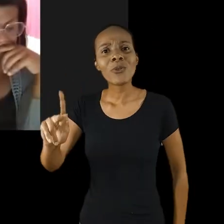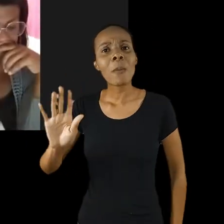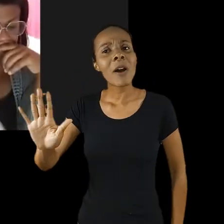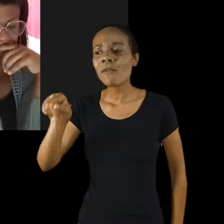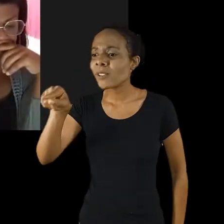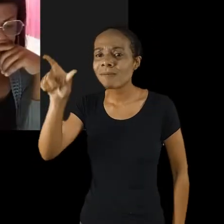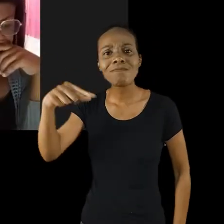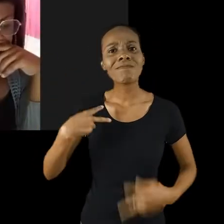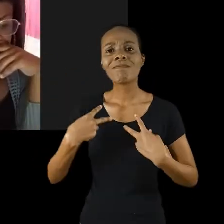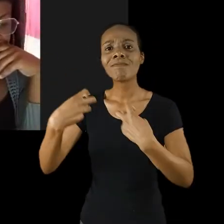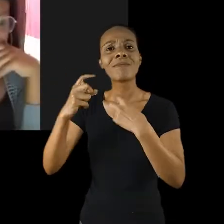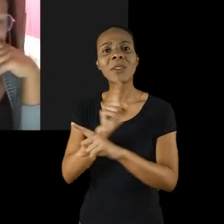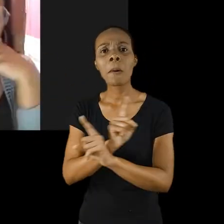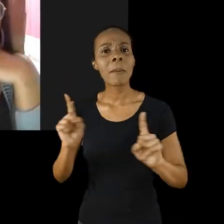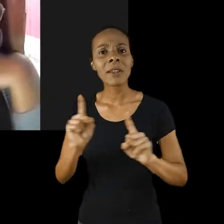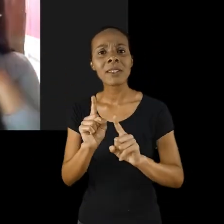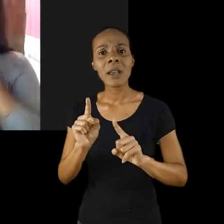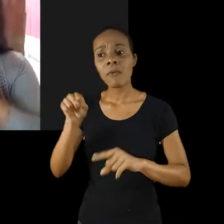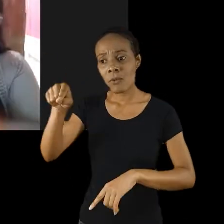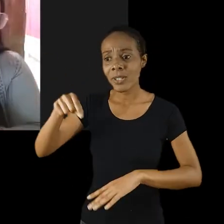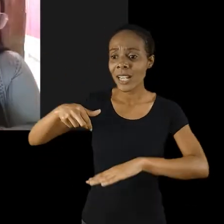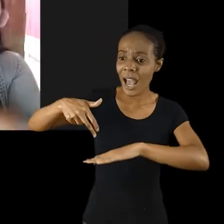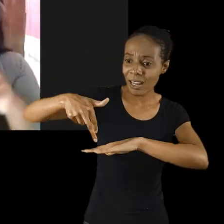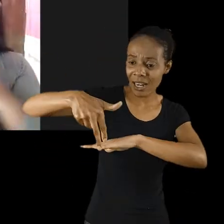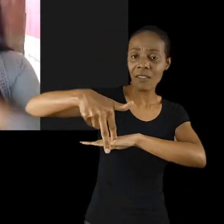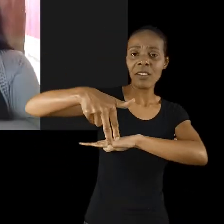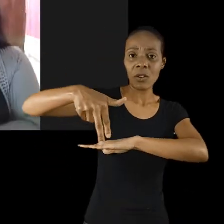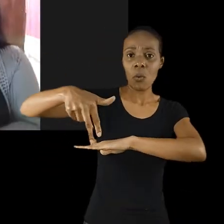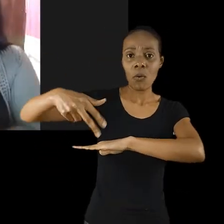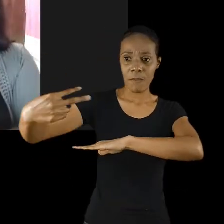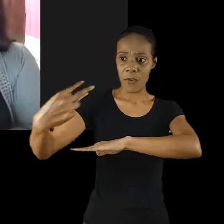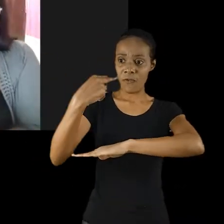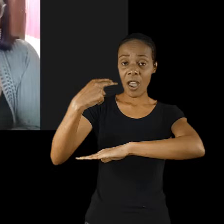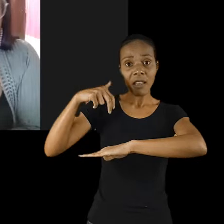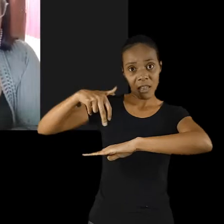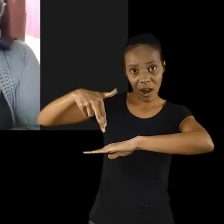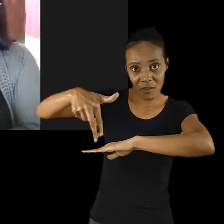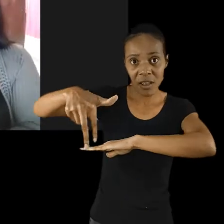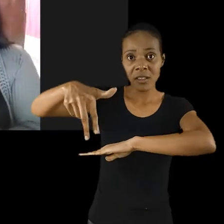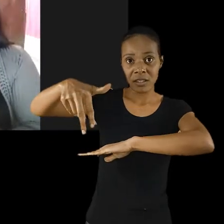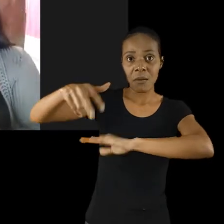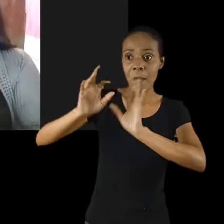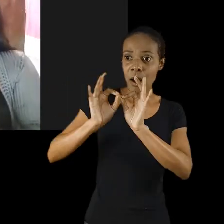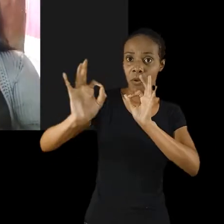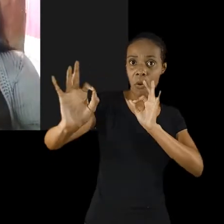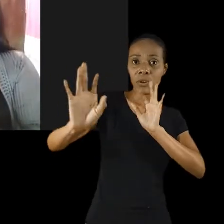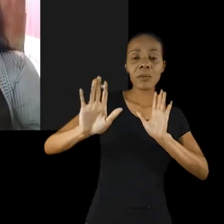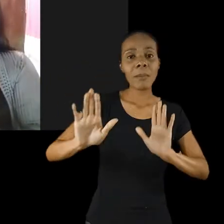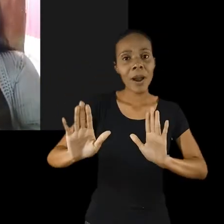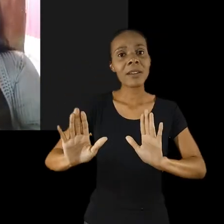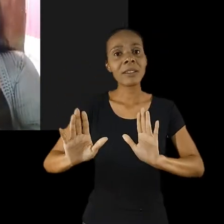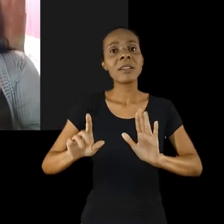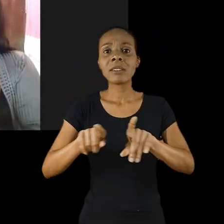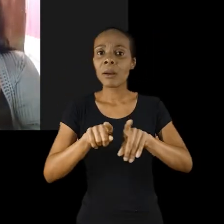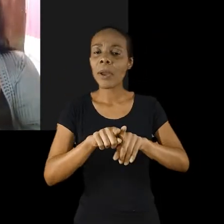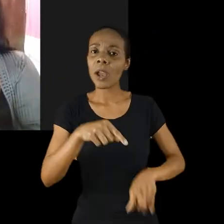Né? Eu sou o motivo pelo qual você atravessa a rua, mas também sou o motivo pelo qual também o Brasil tem aí a grande